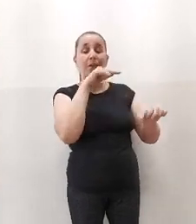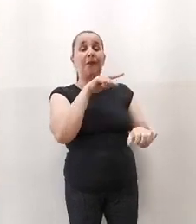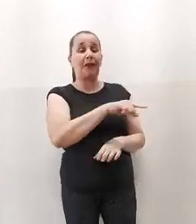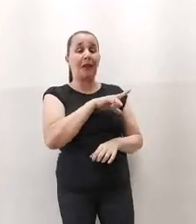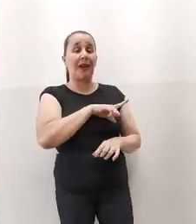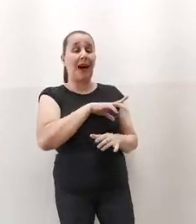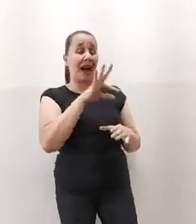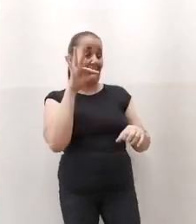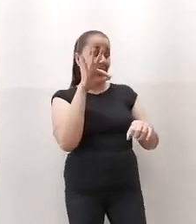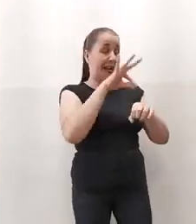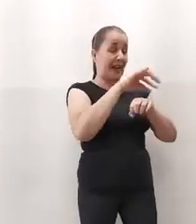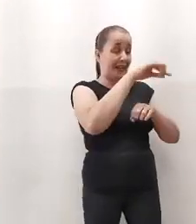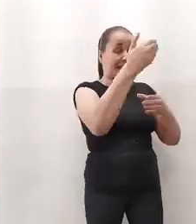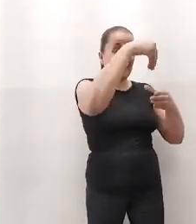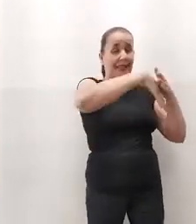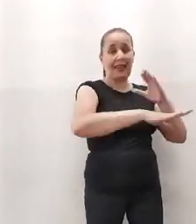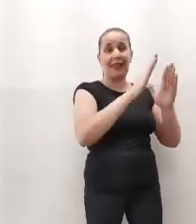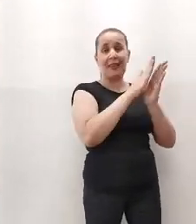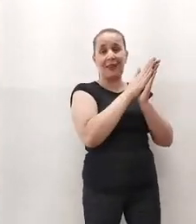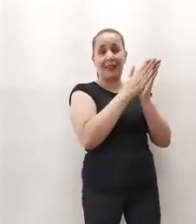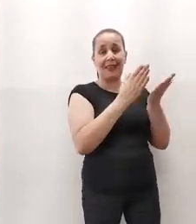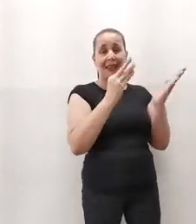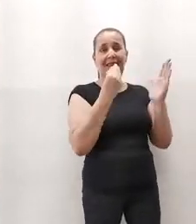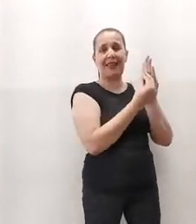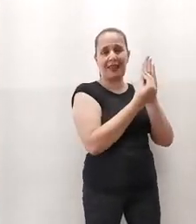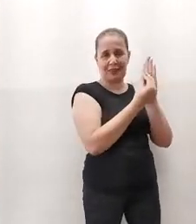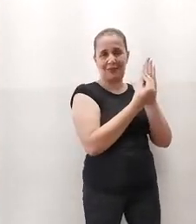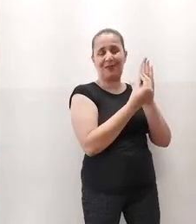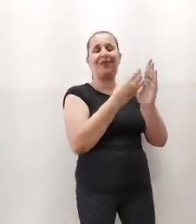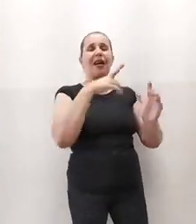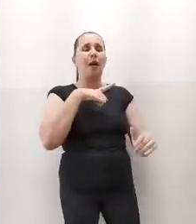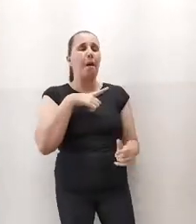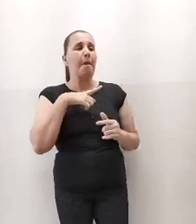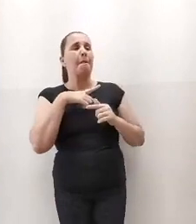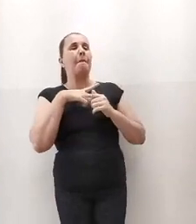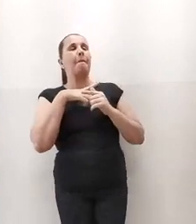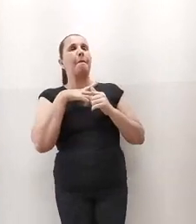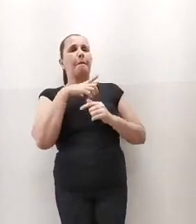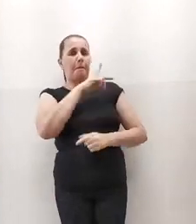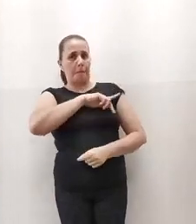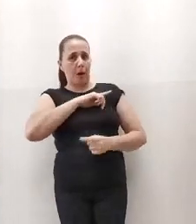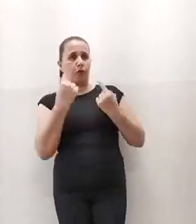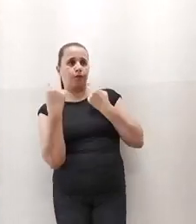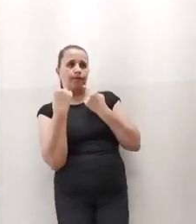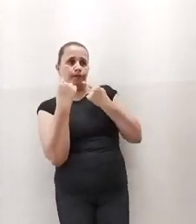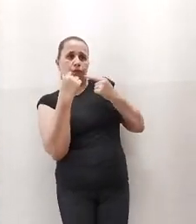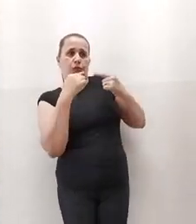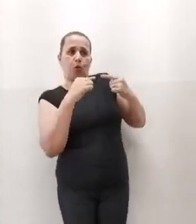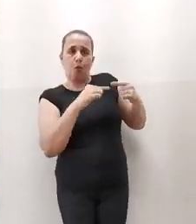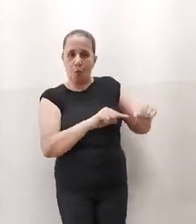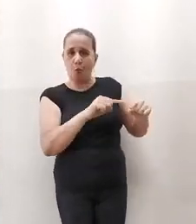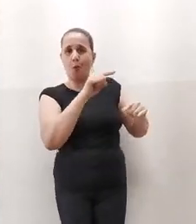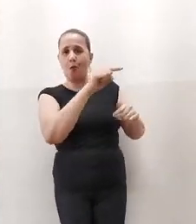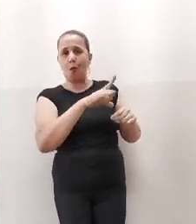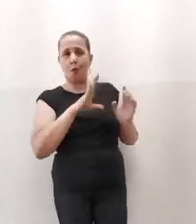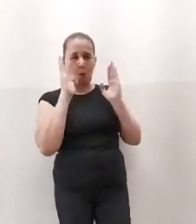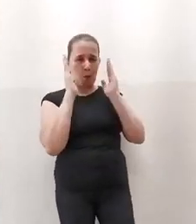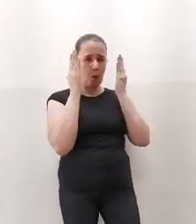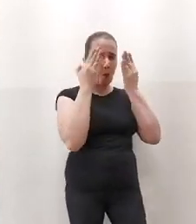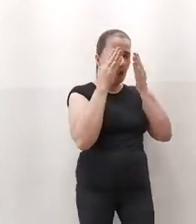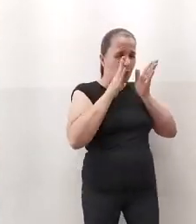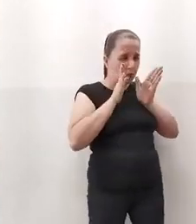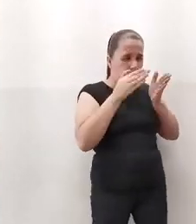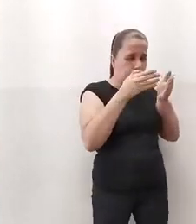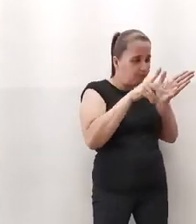na igreja. Leia a carta de Coríntios. Paulo combateu uma visão fechada de exclusivismo